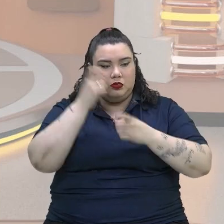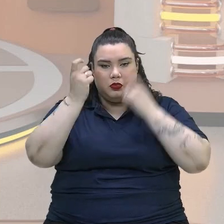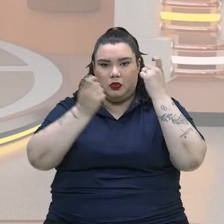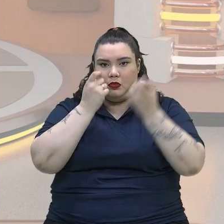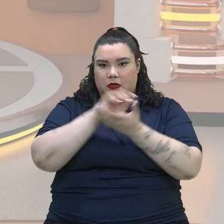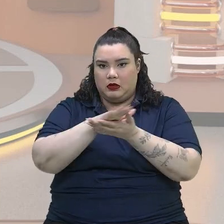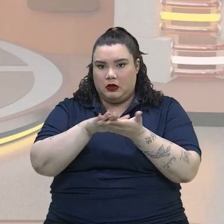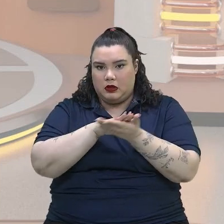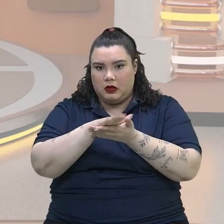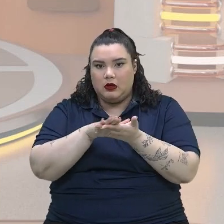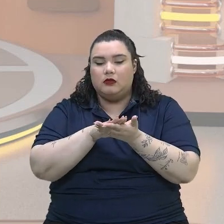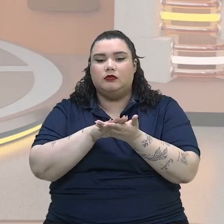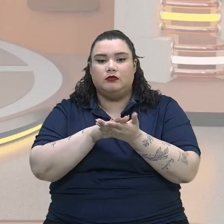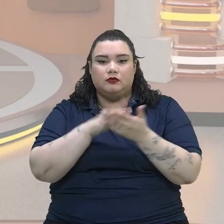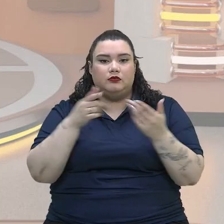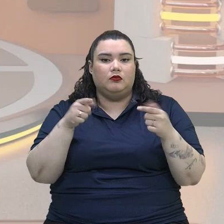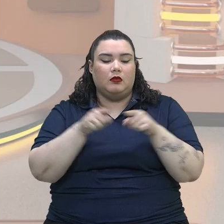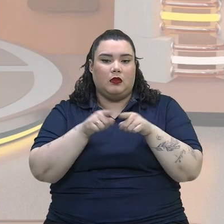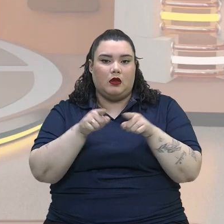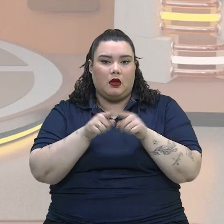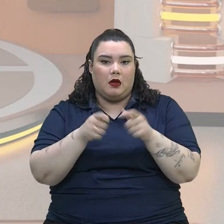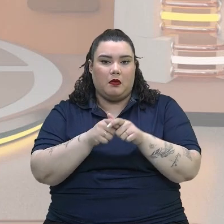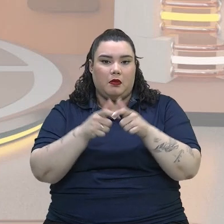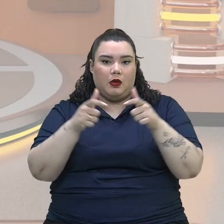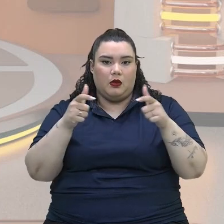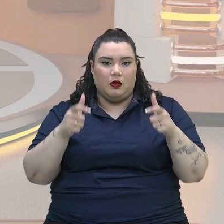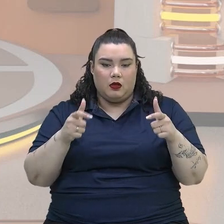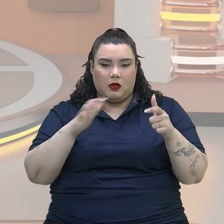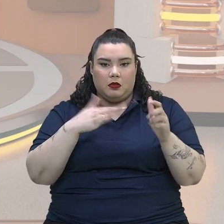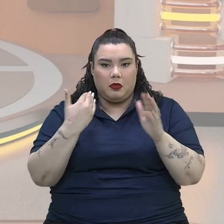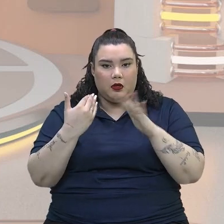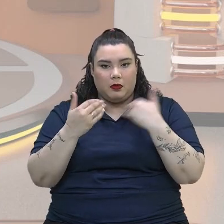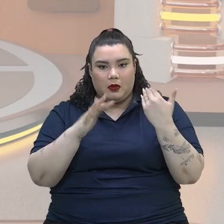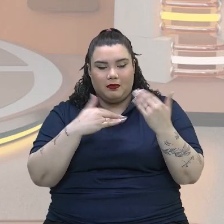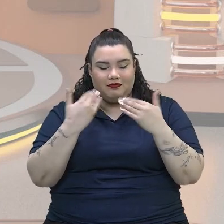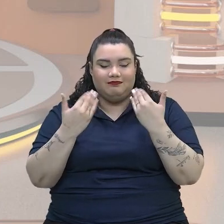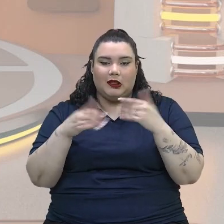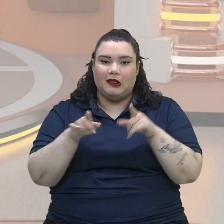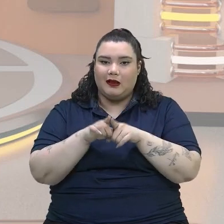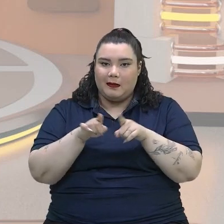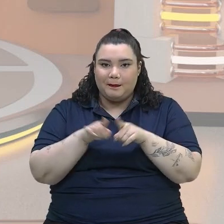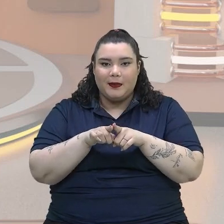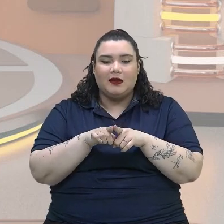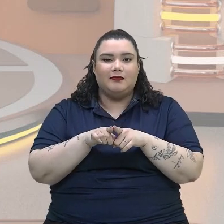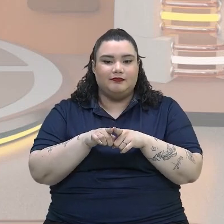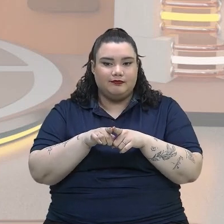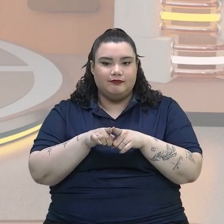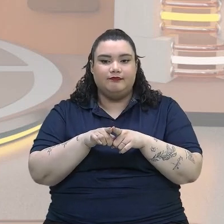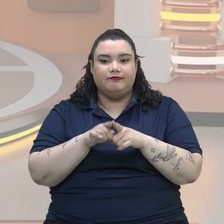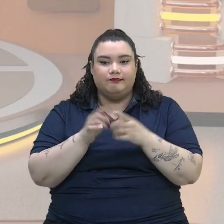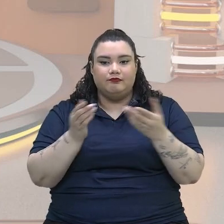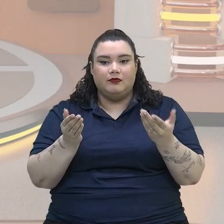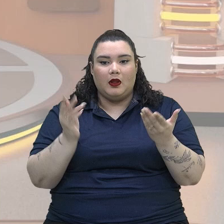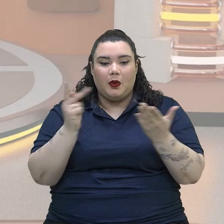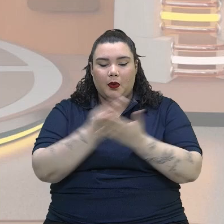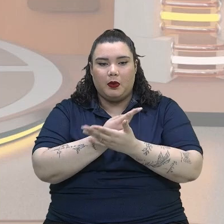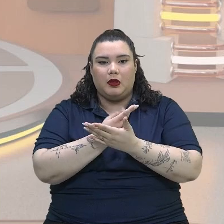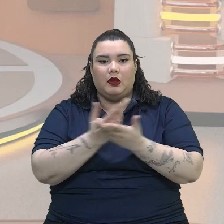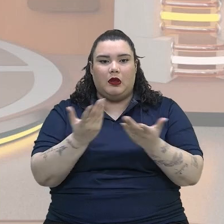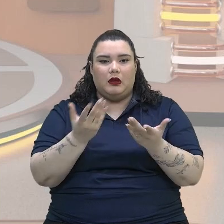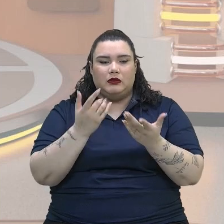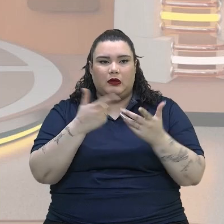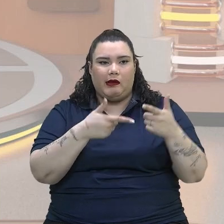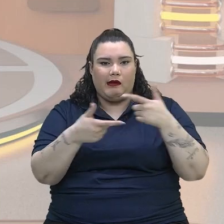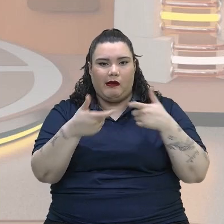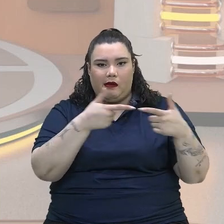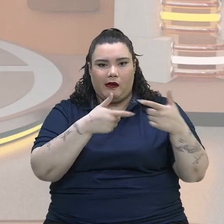preocupar, né, muitas vezes muitos deles morrem nessas ações, são atingidos por bombardeios, né,